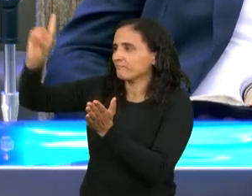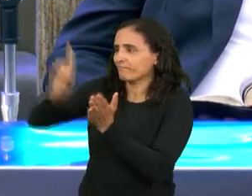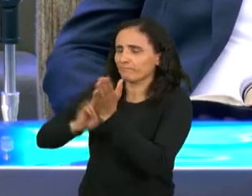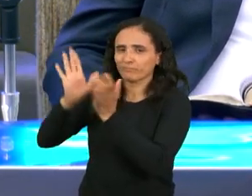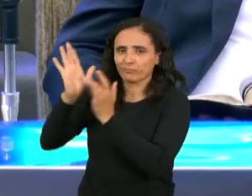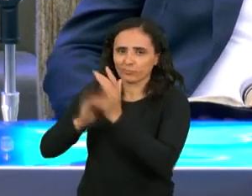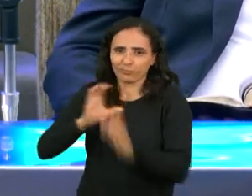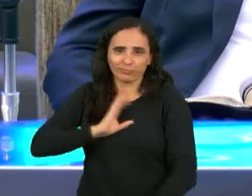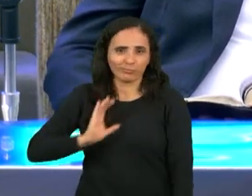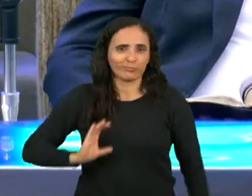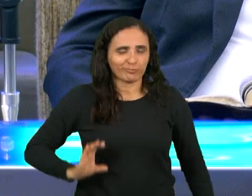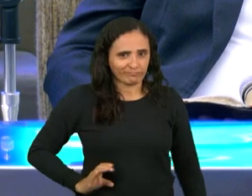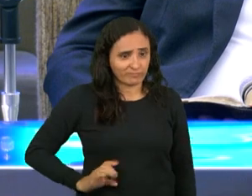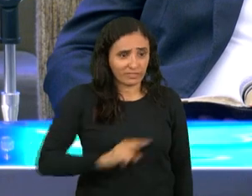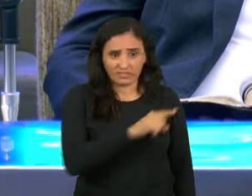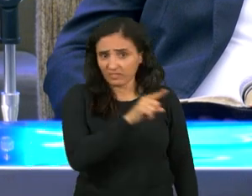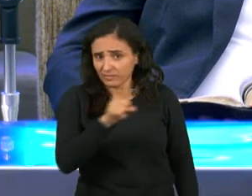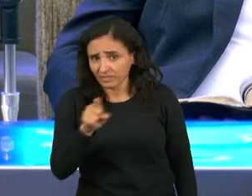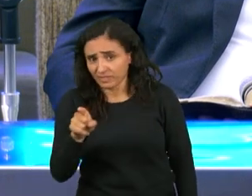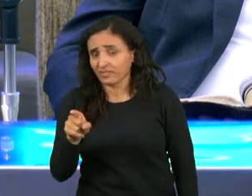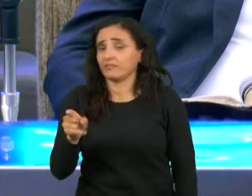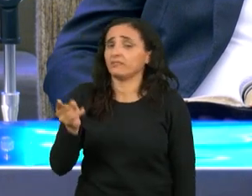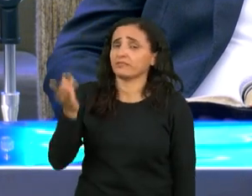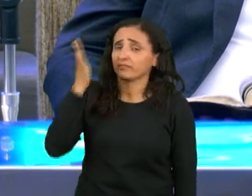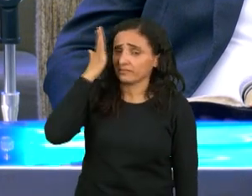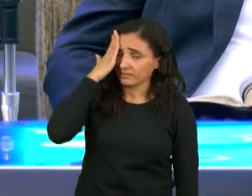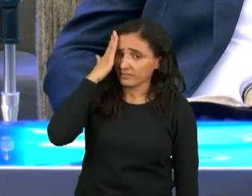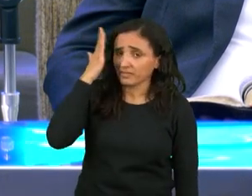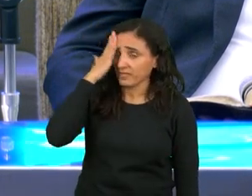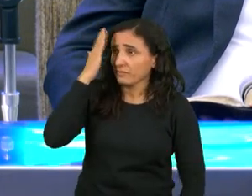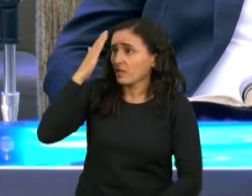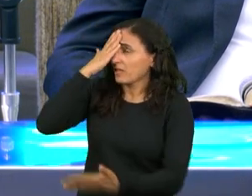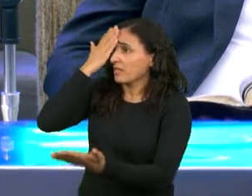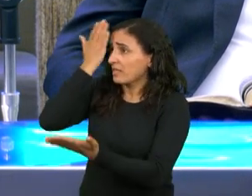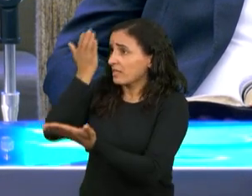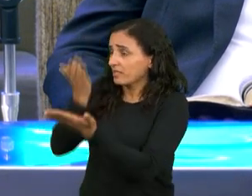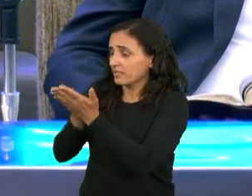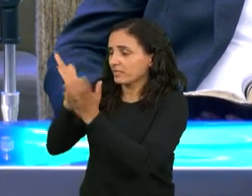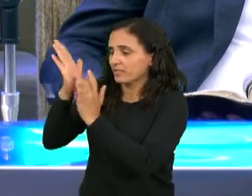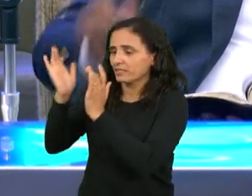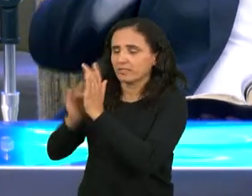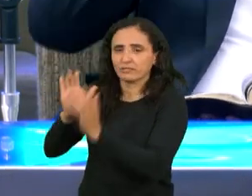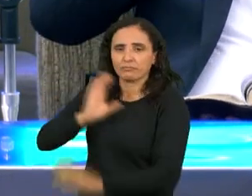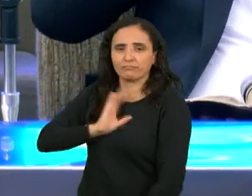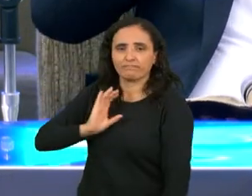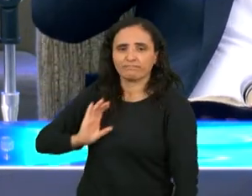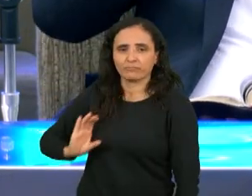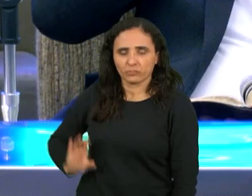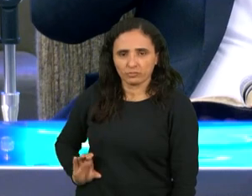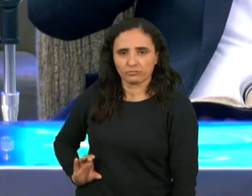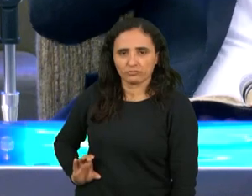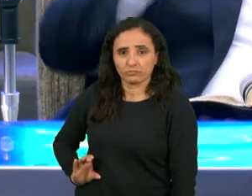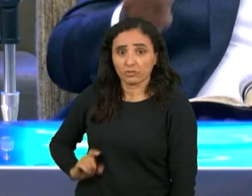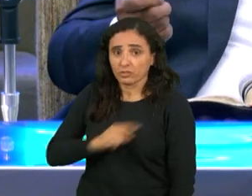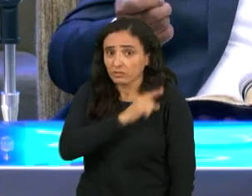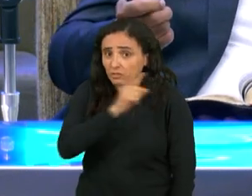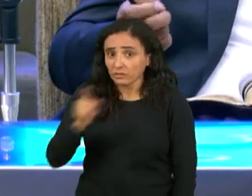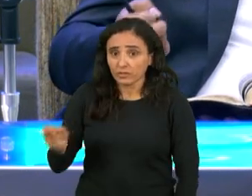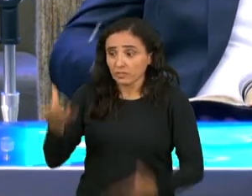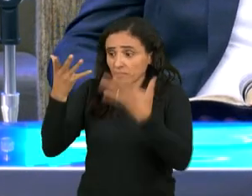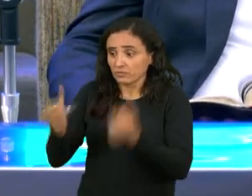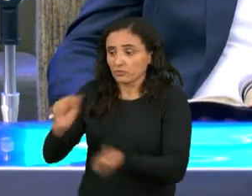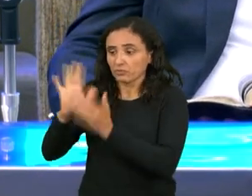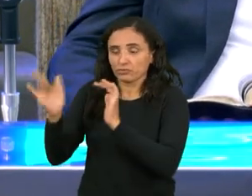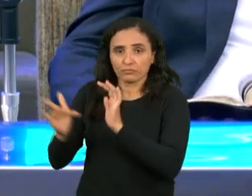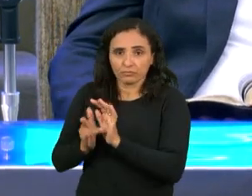se é que tem desenvolvido e nele foste o que fosse ensinados como